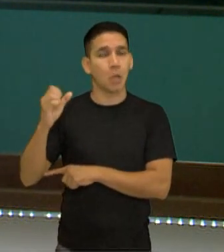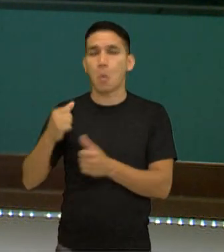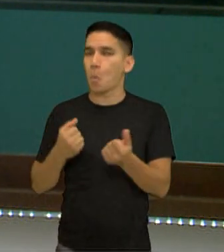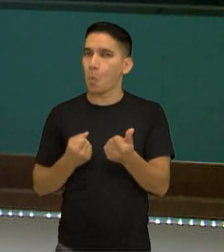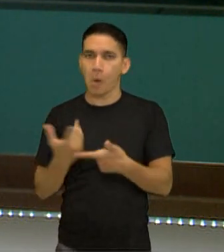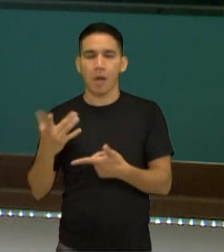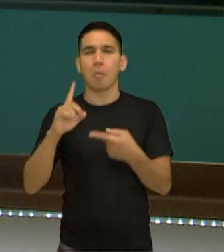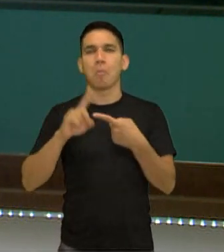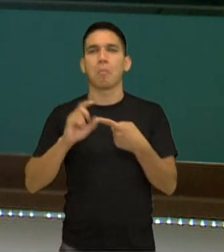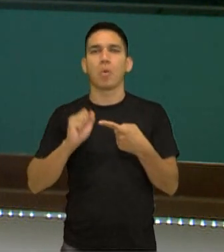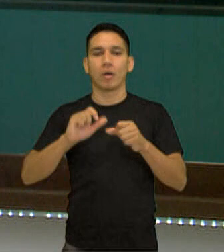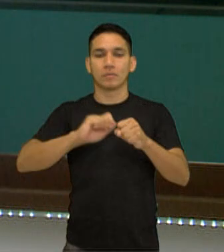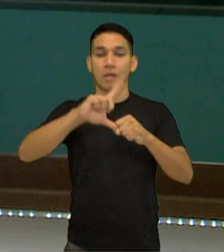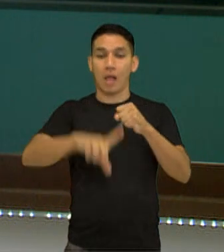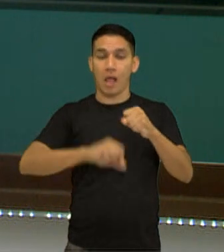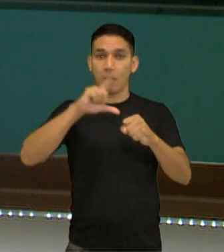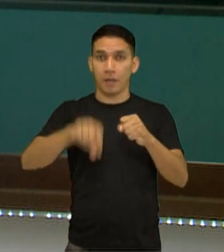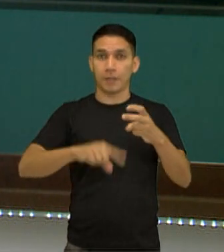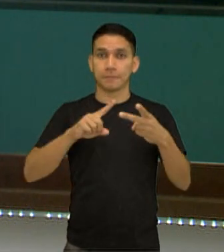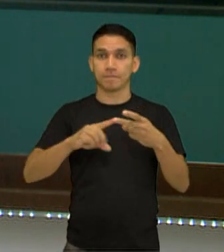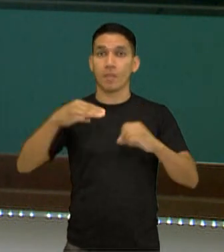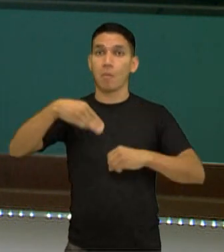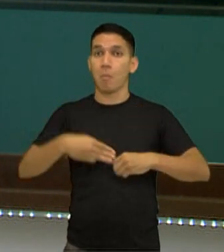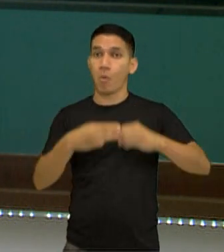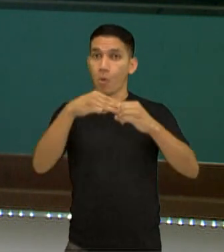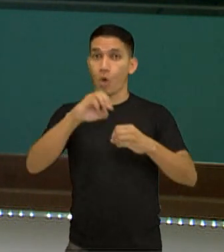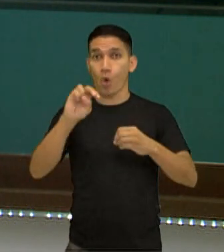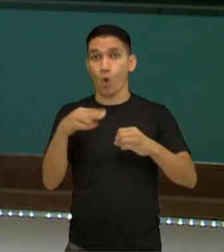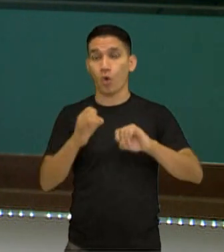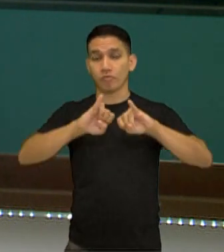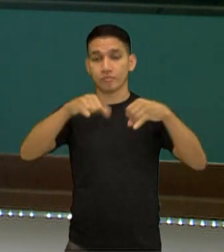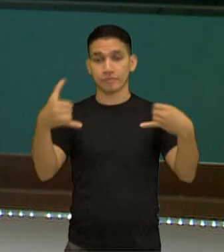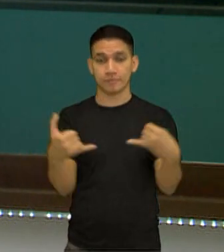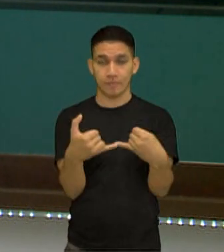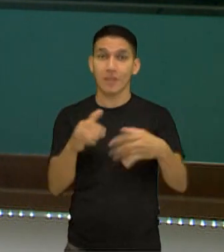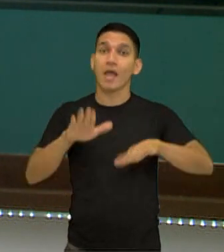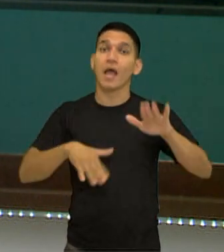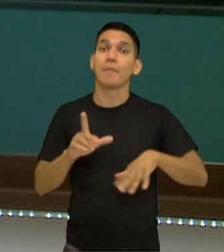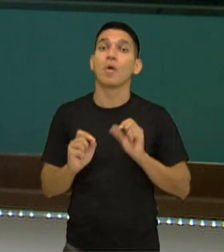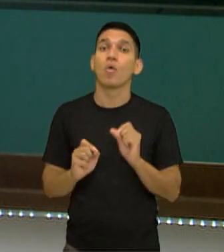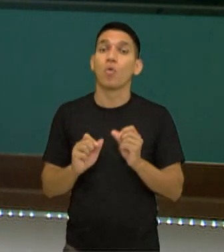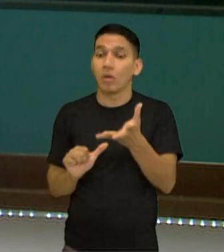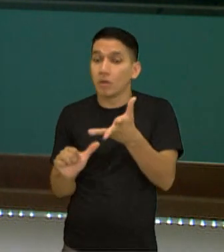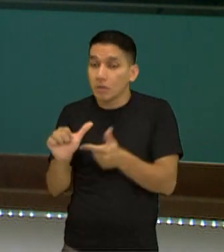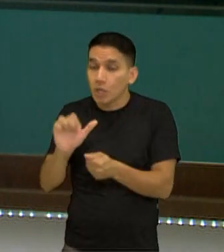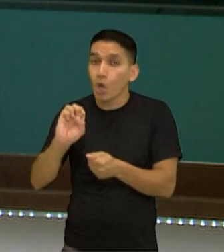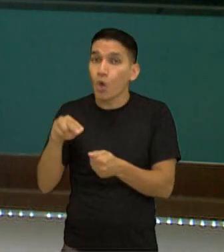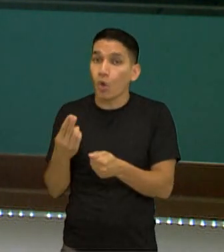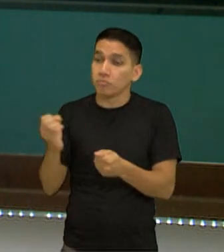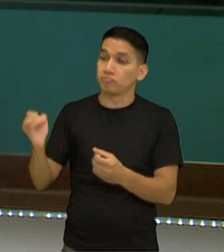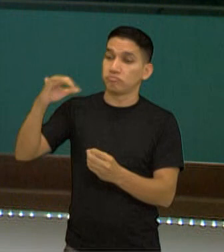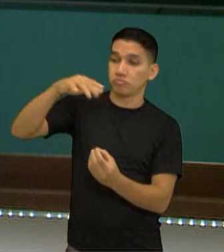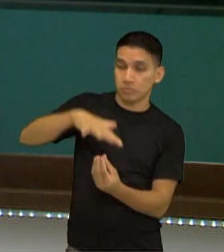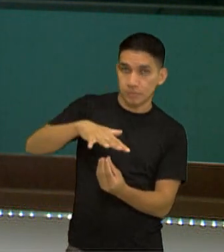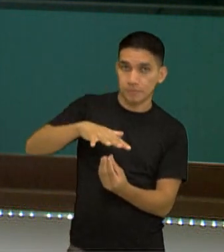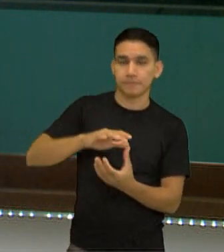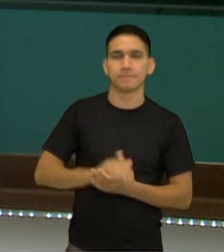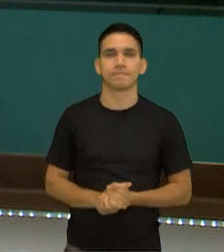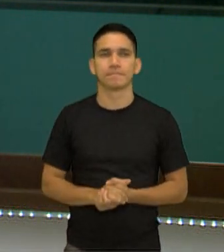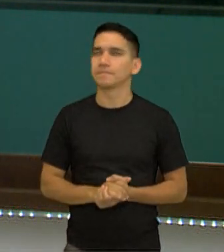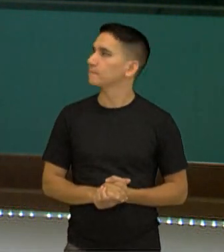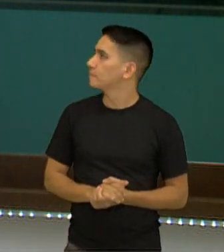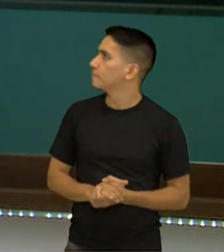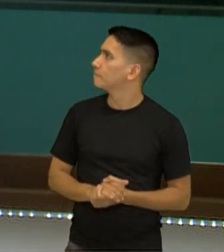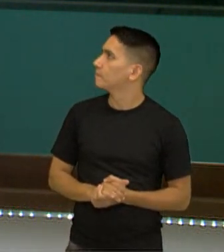ou íons, dependendo do que eu estiver falando ali, se é de substância ou de solução.